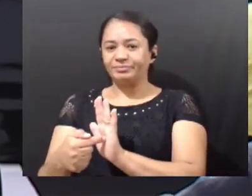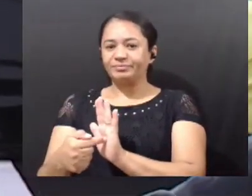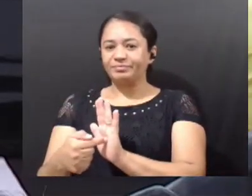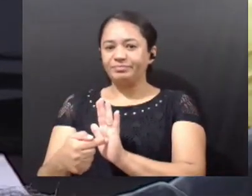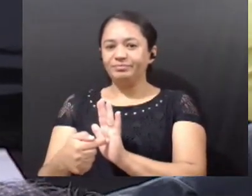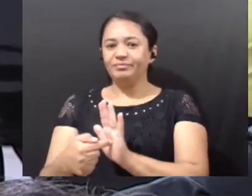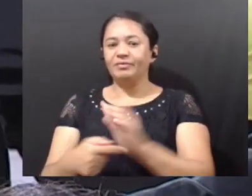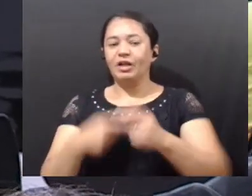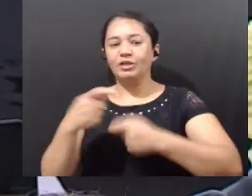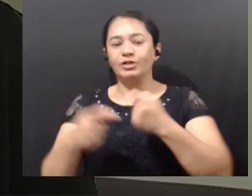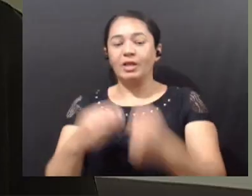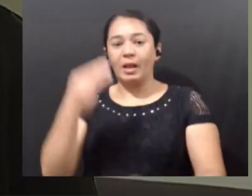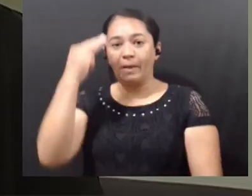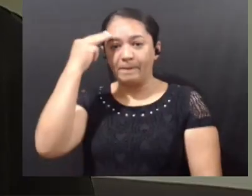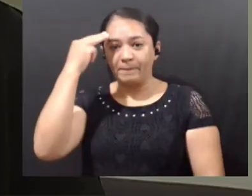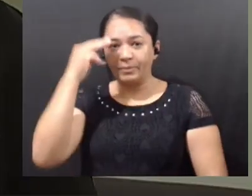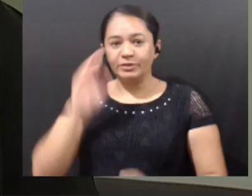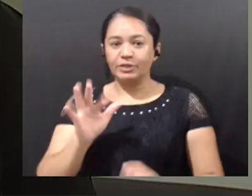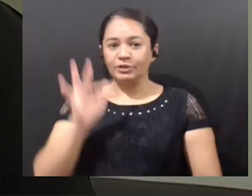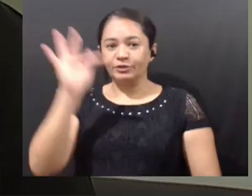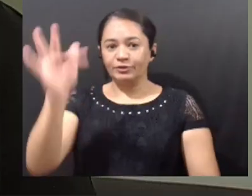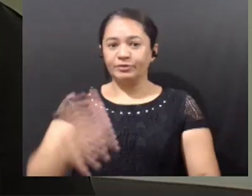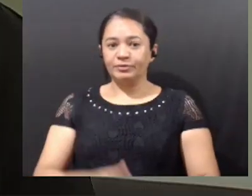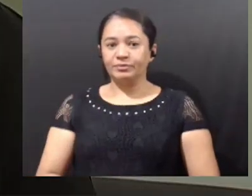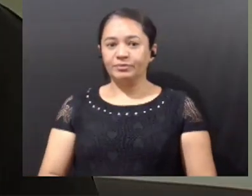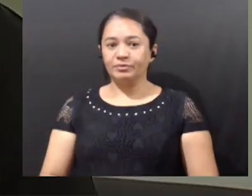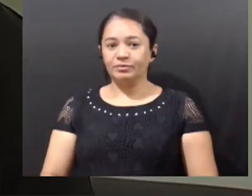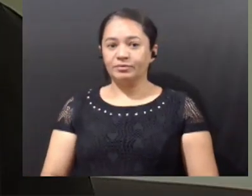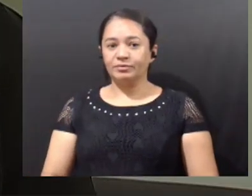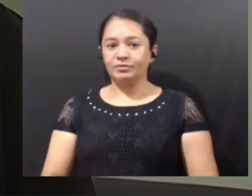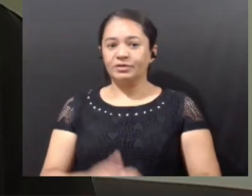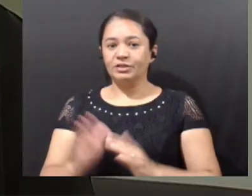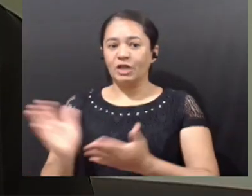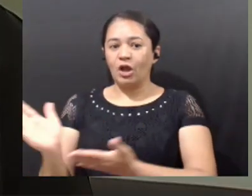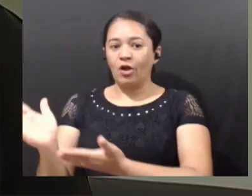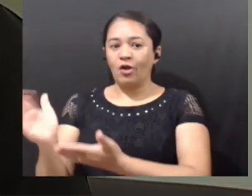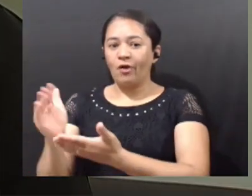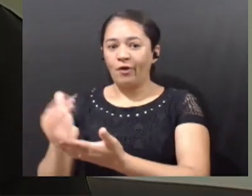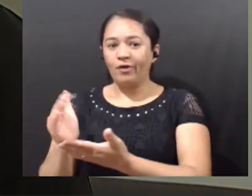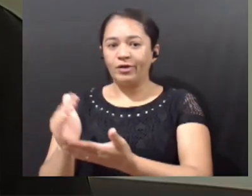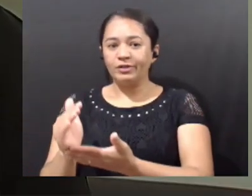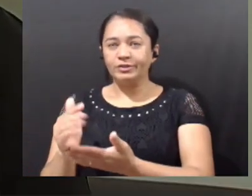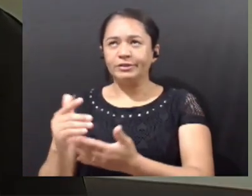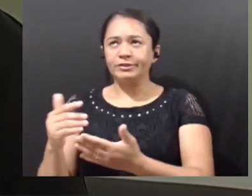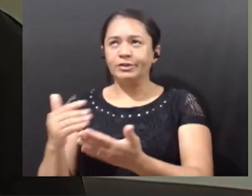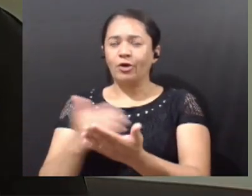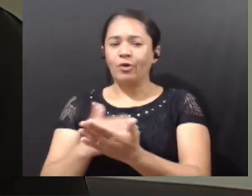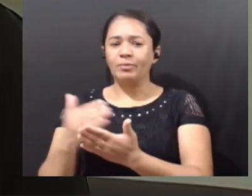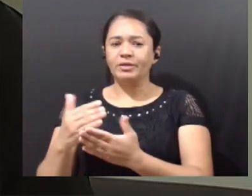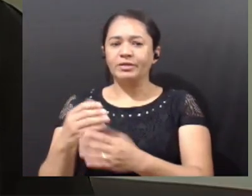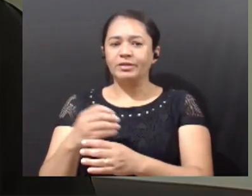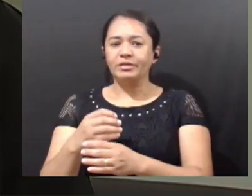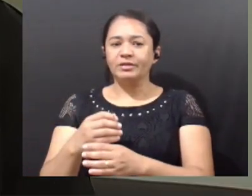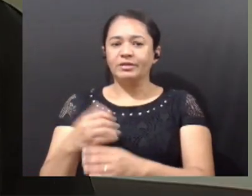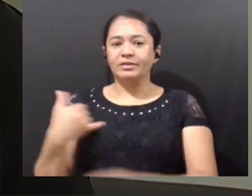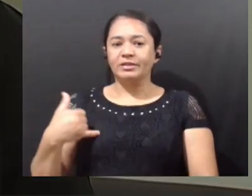mentalidade e futuro. Venho colecionando negócios desde os 13 anos da minha vida